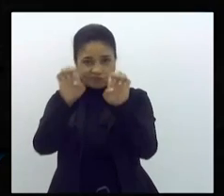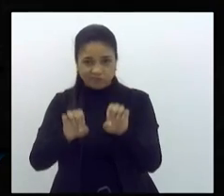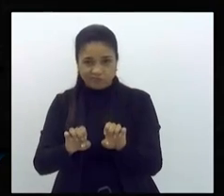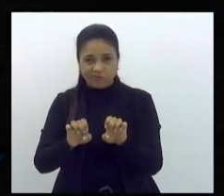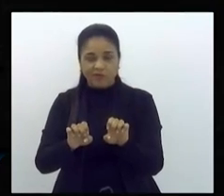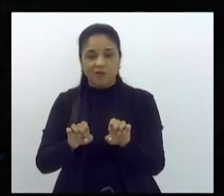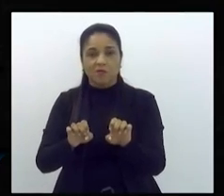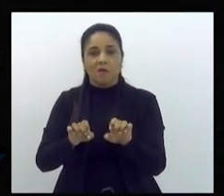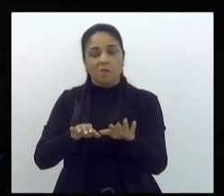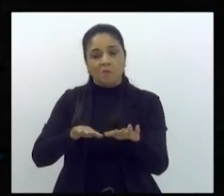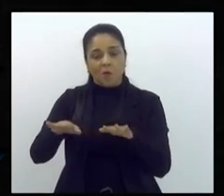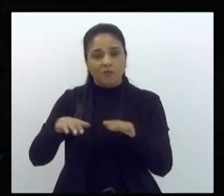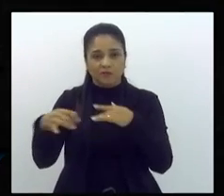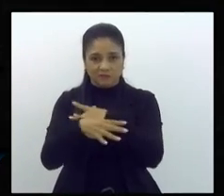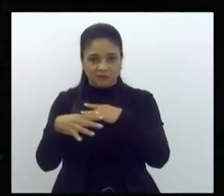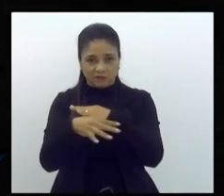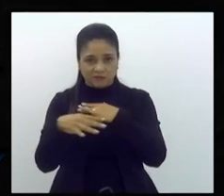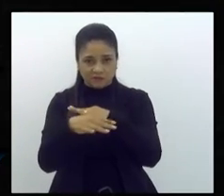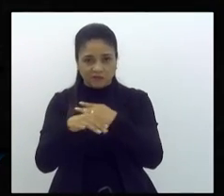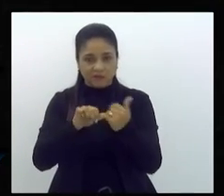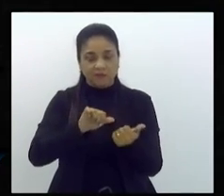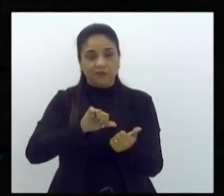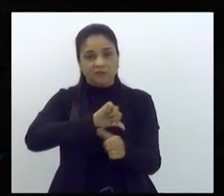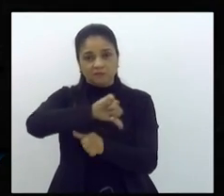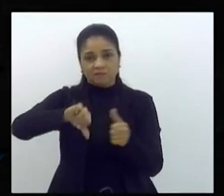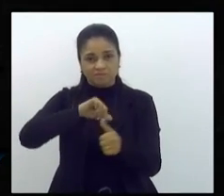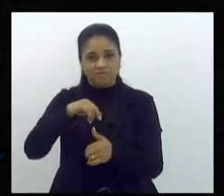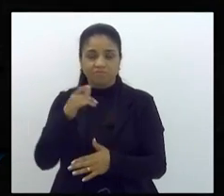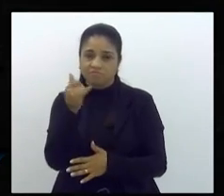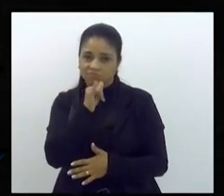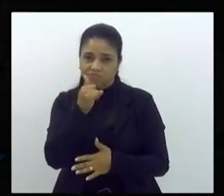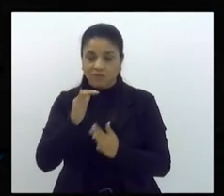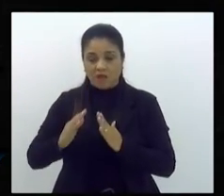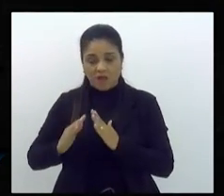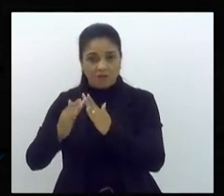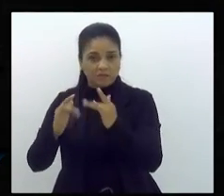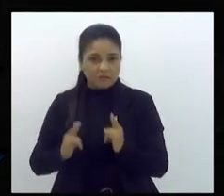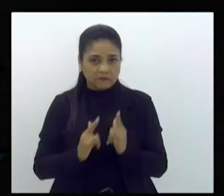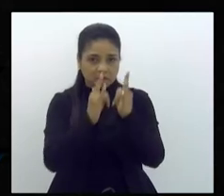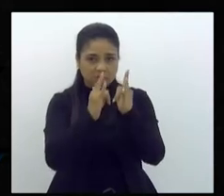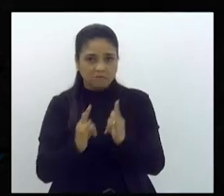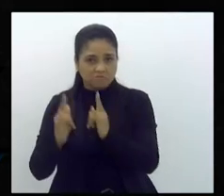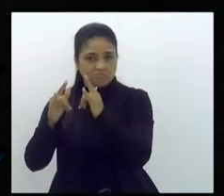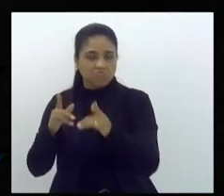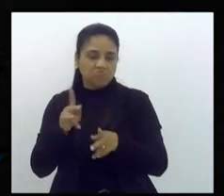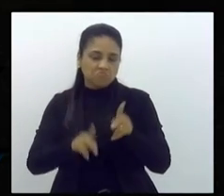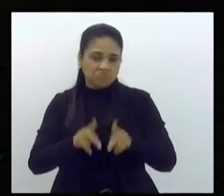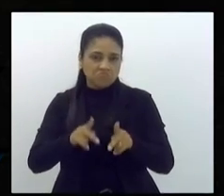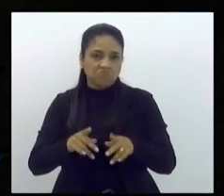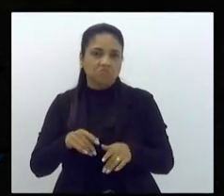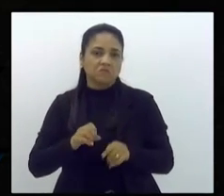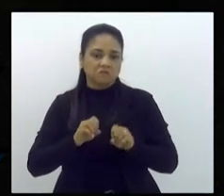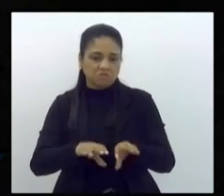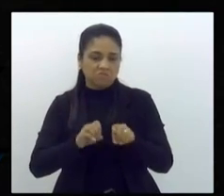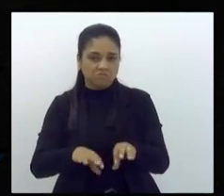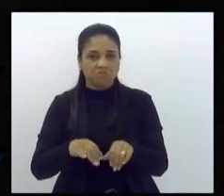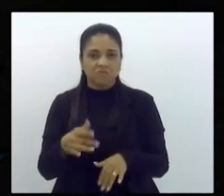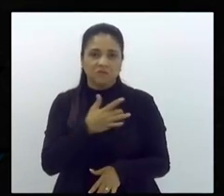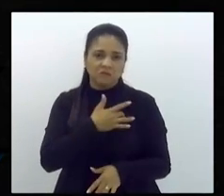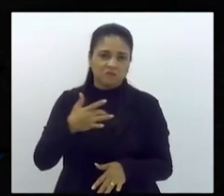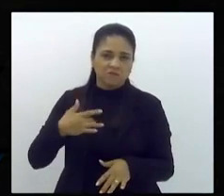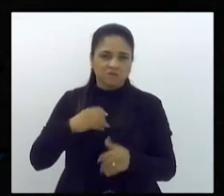mobilidade urbana transição energética habitação Popular saúde educação cultura Esporte